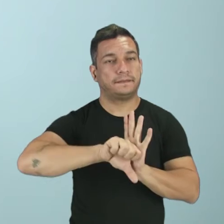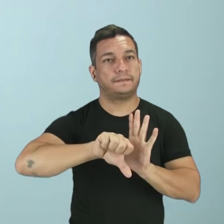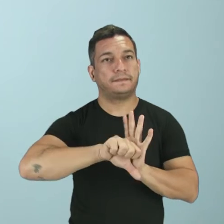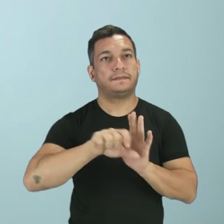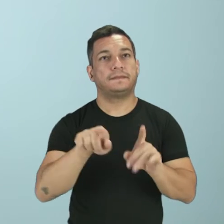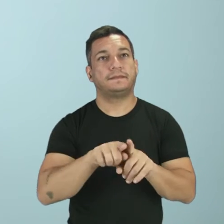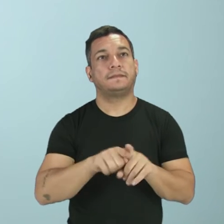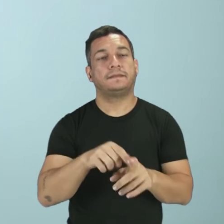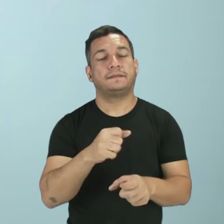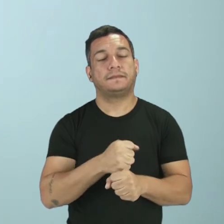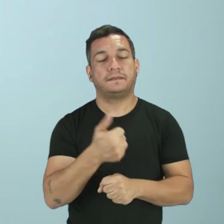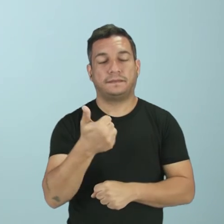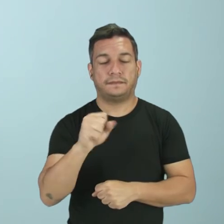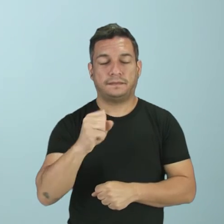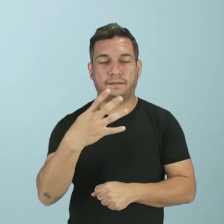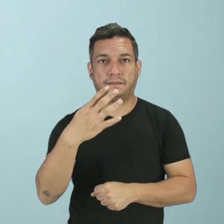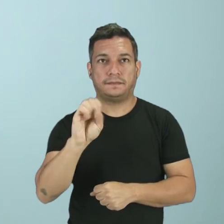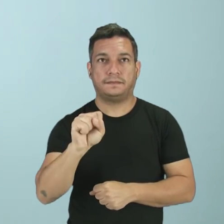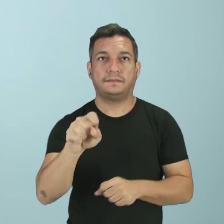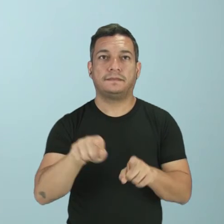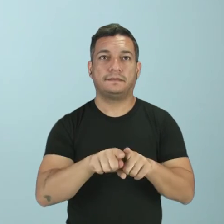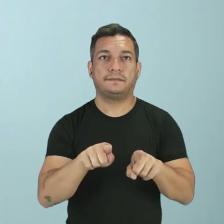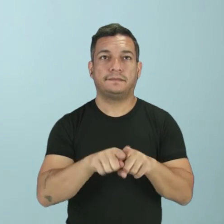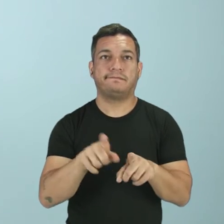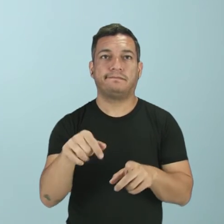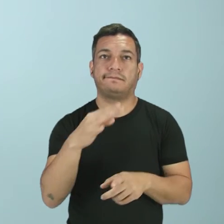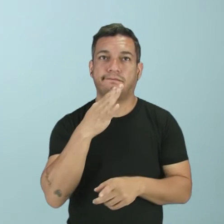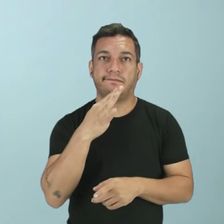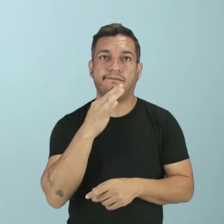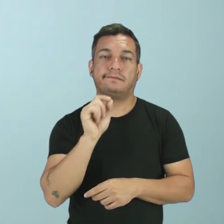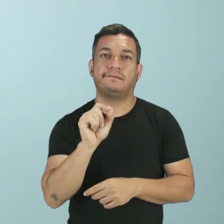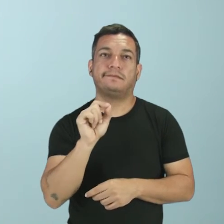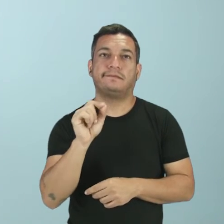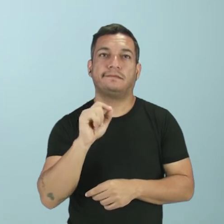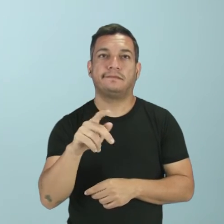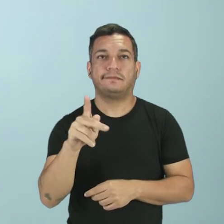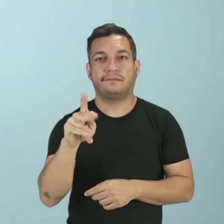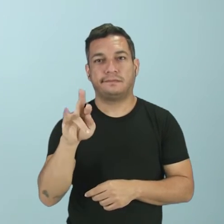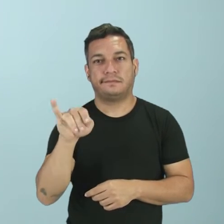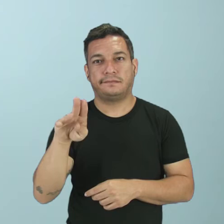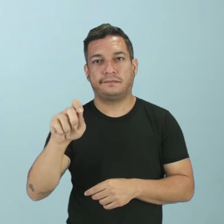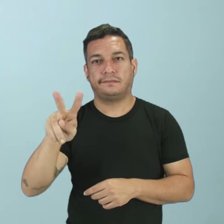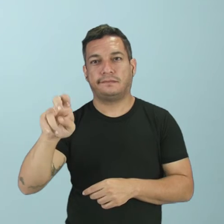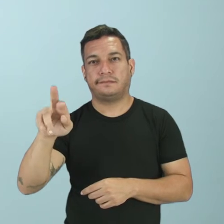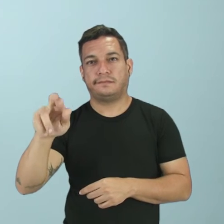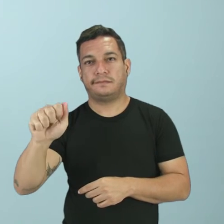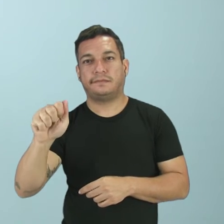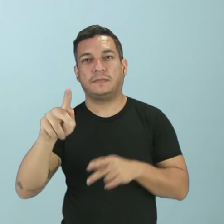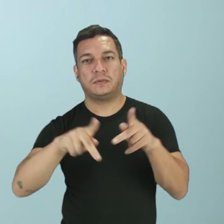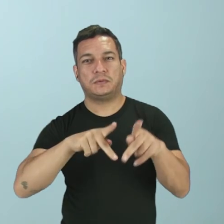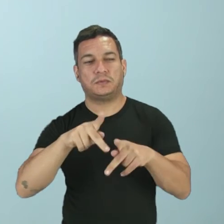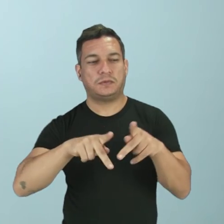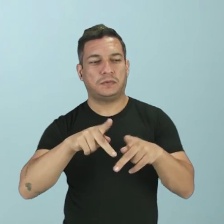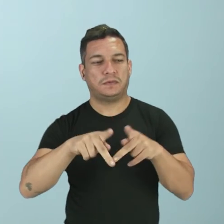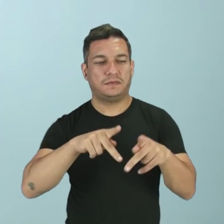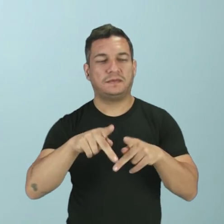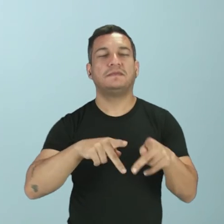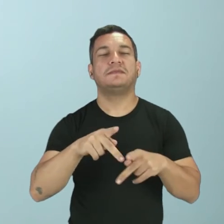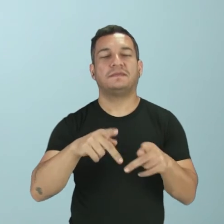A Revolução de 1848 também, que foi conhecida como a Primavera dos Povos, foi uma